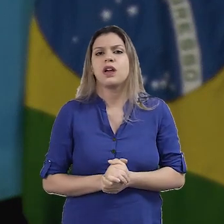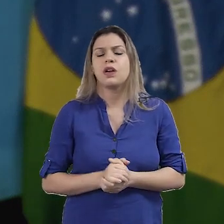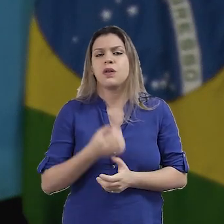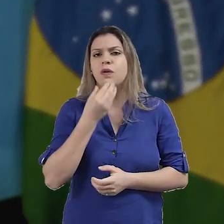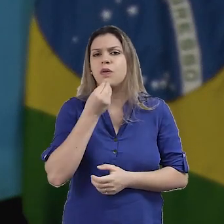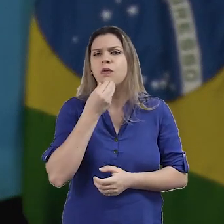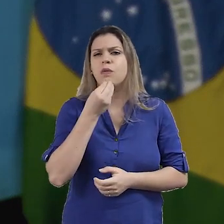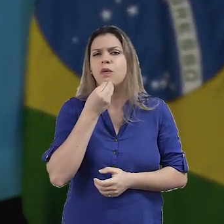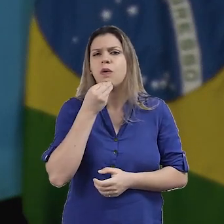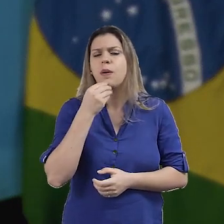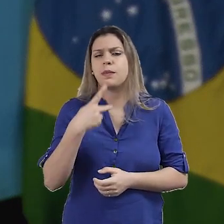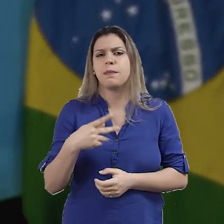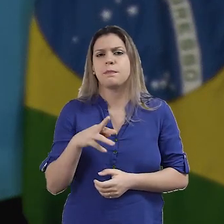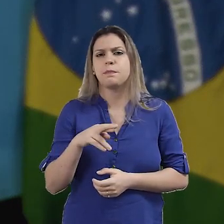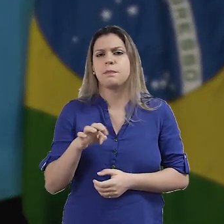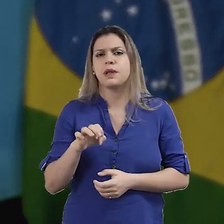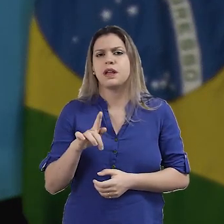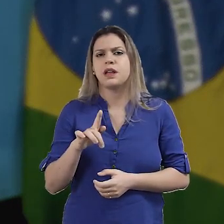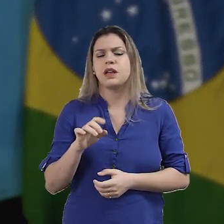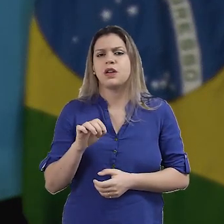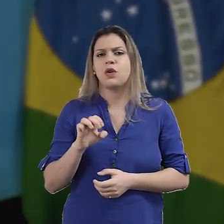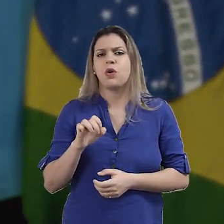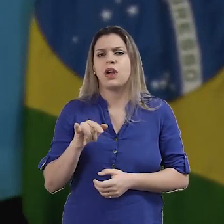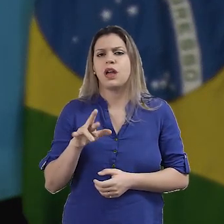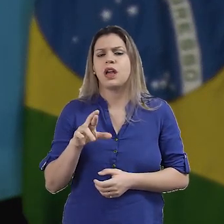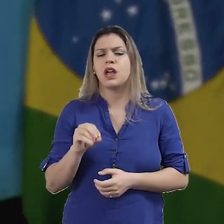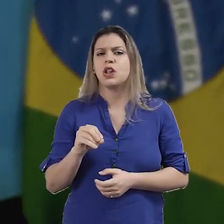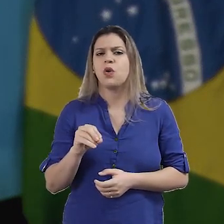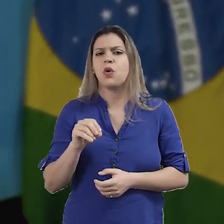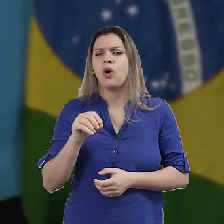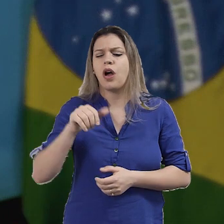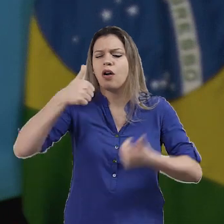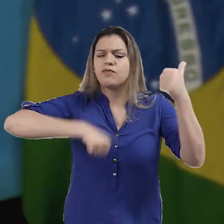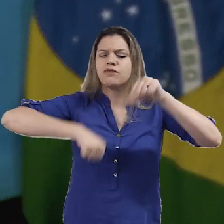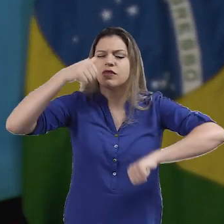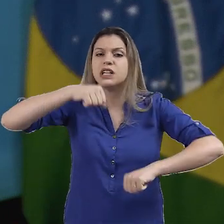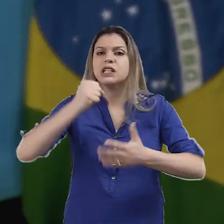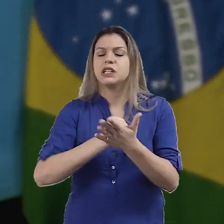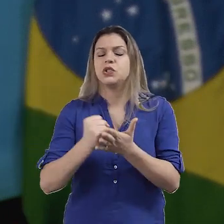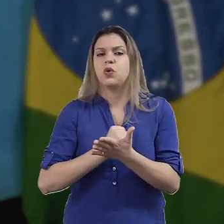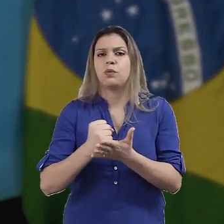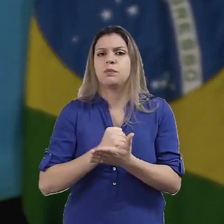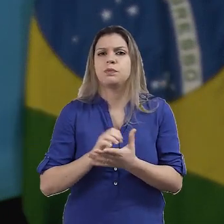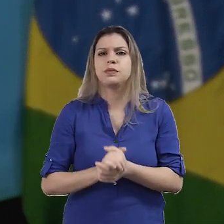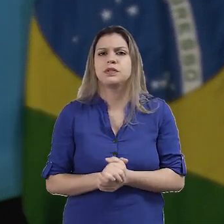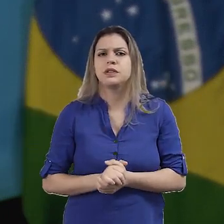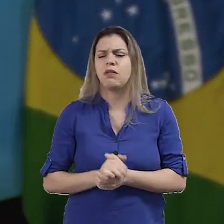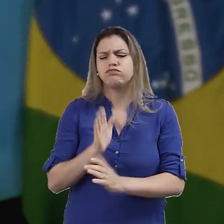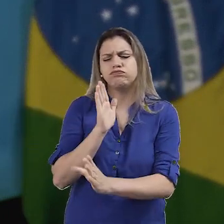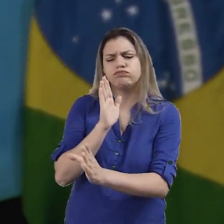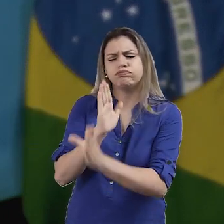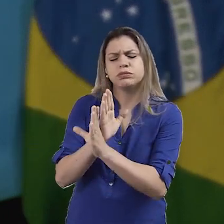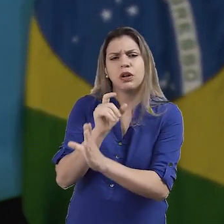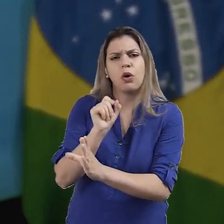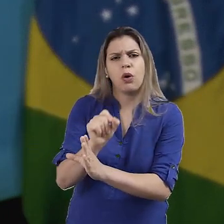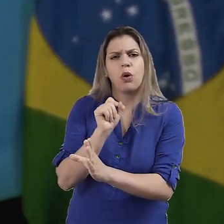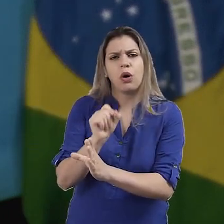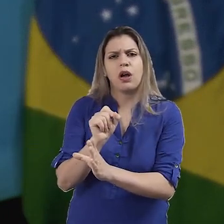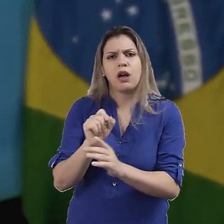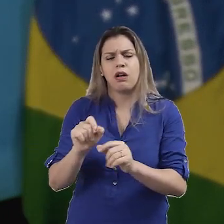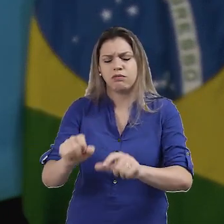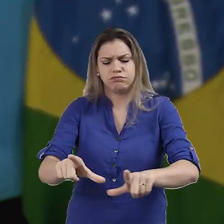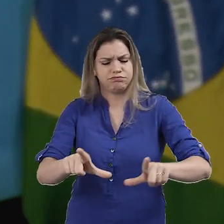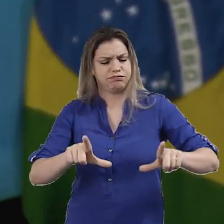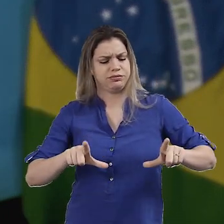o pregoeiro que verifica que após a fase de lances, ele tem que analisar os documentos dessa empresa, ele identificou que